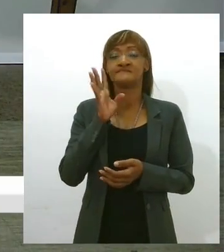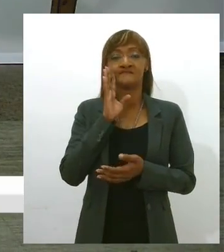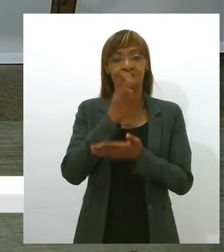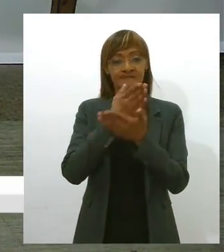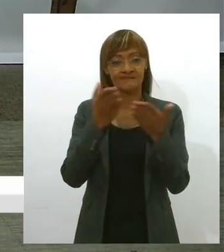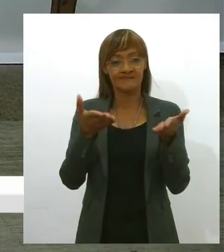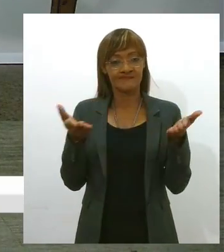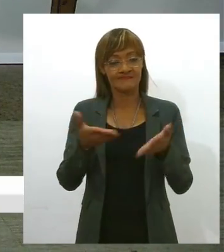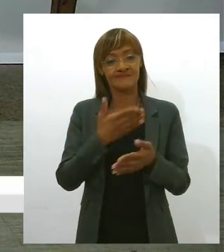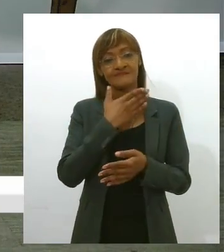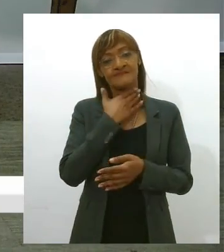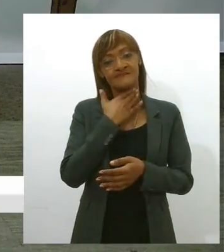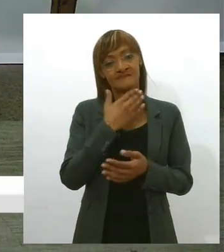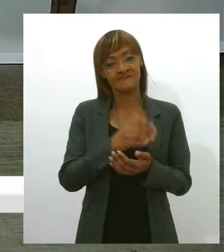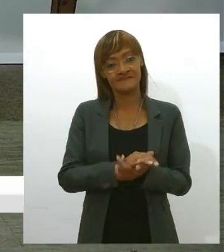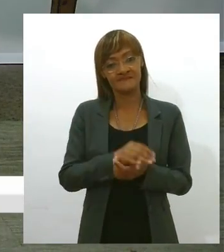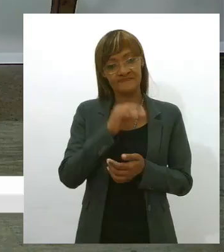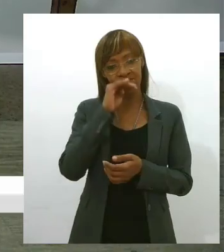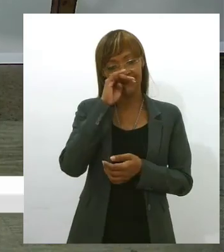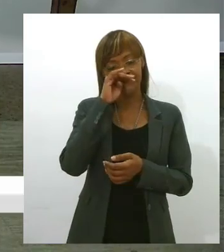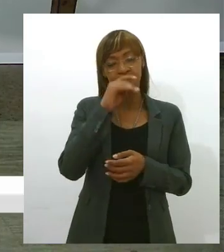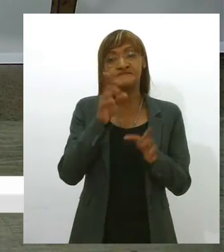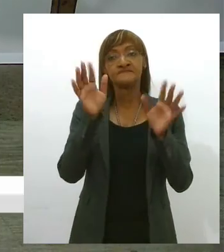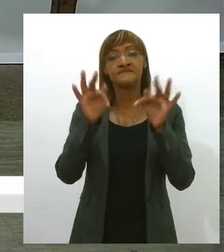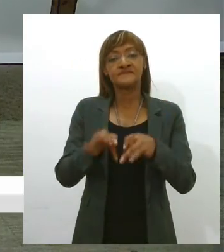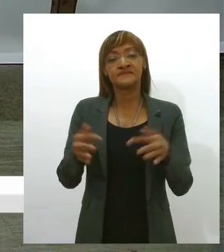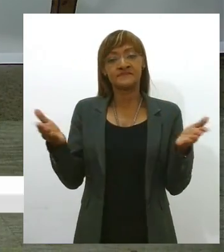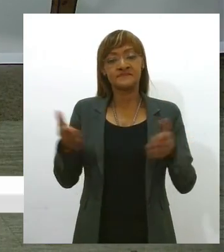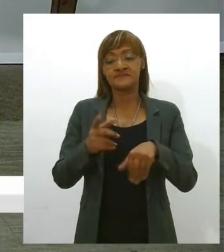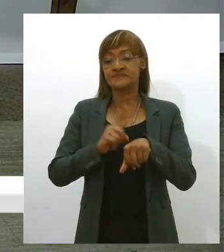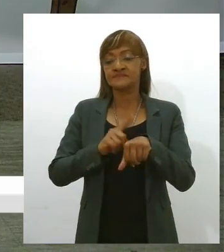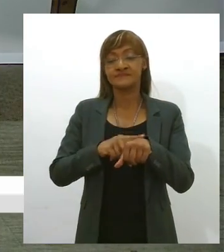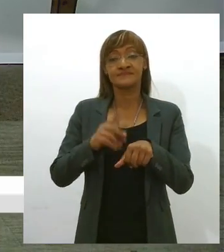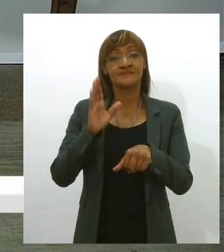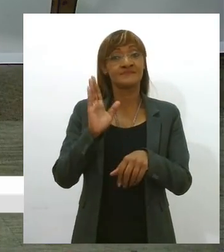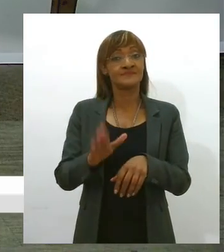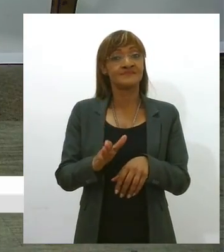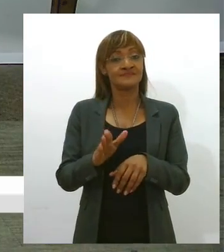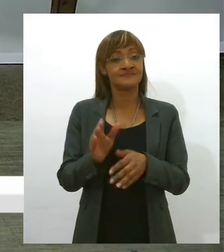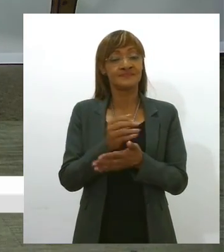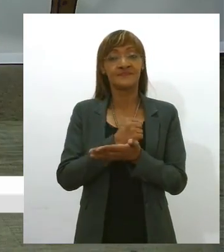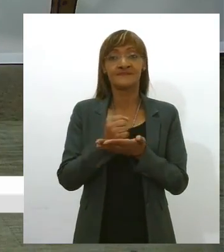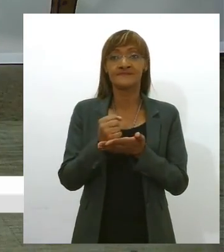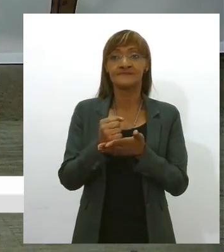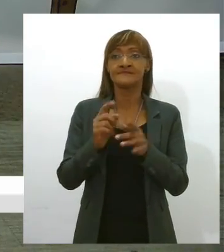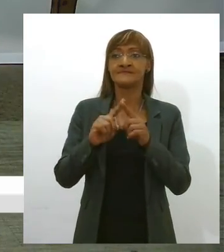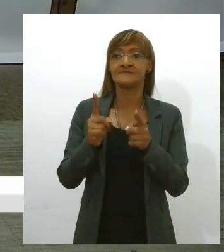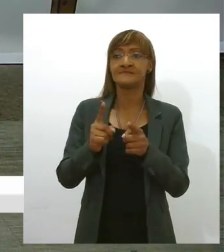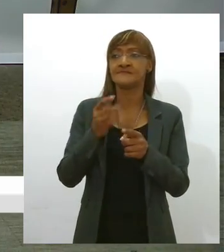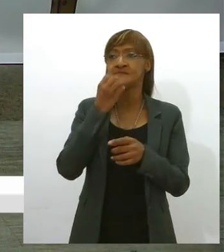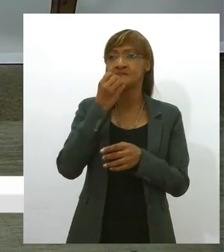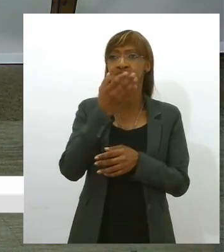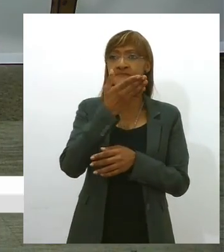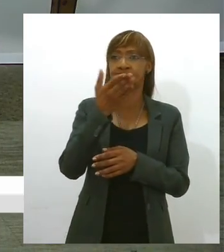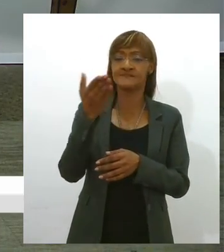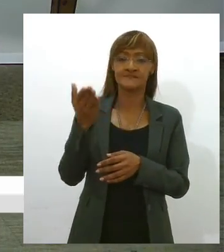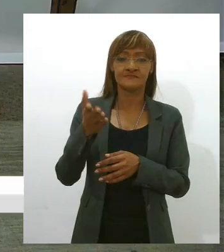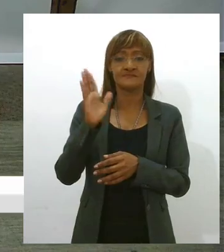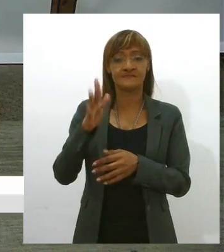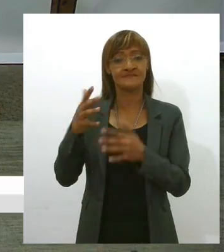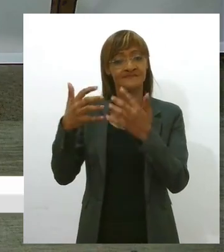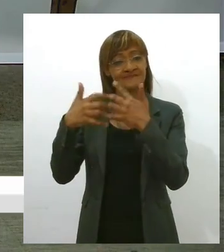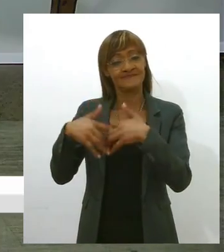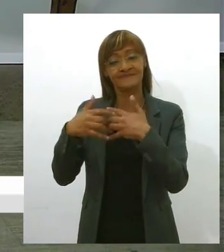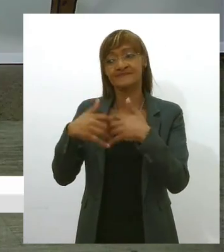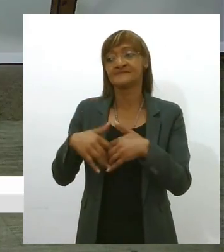vai ter que encerrar por aqui, o nosso tempo acabou. Mas foi muito bom ouvir vocês, todas essas reflexões. E acho que quem gostou também